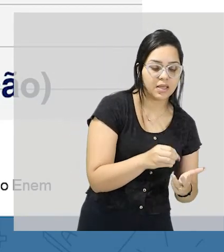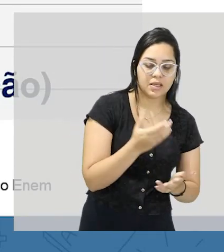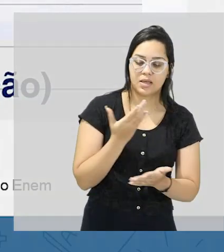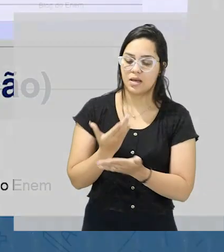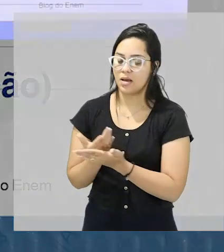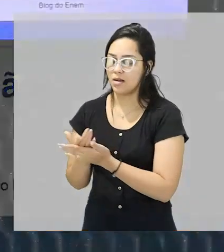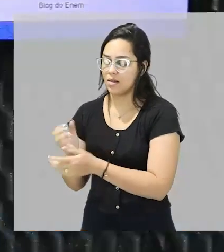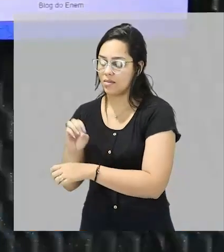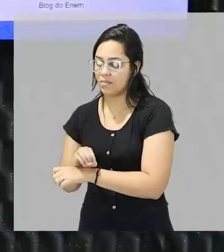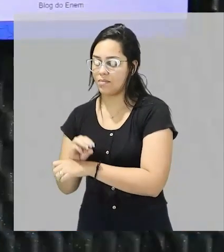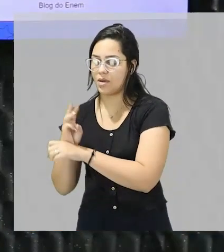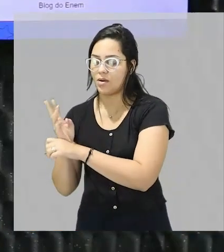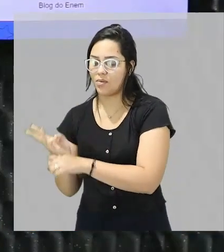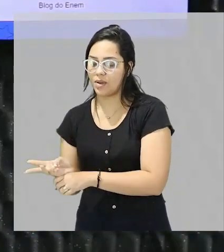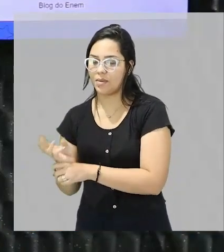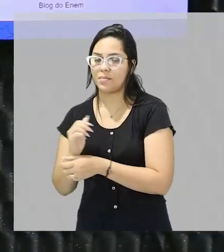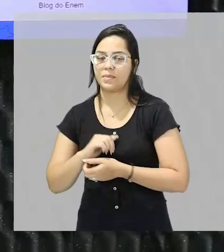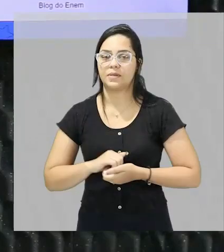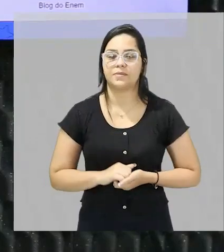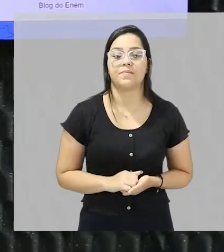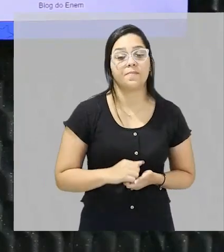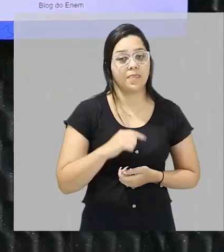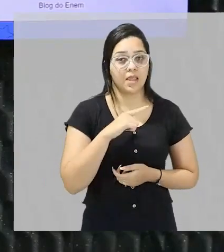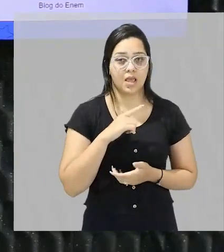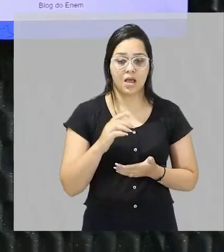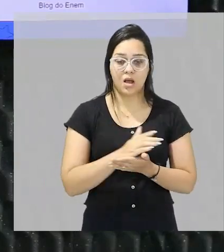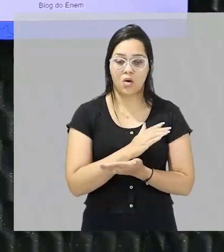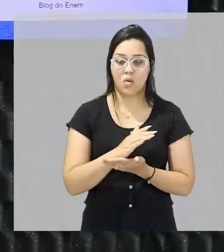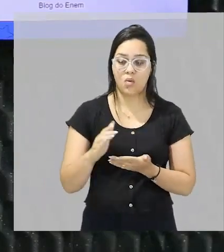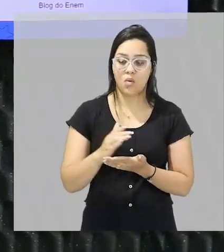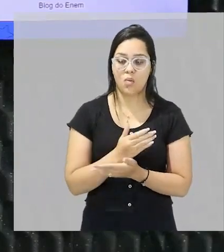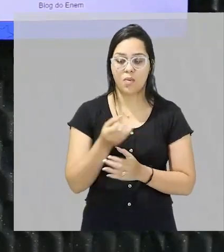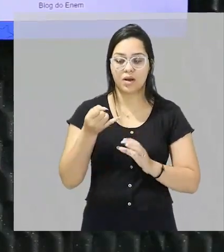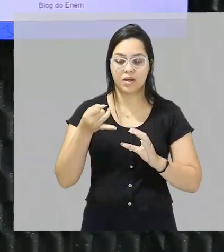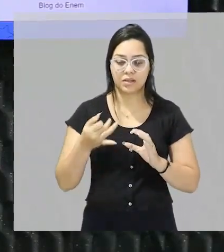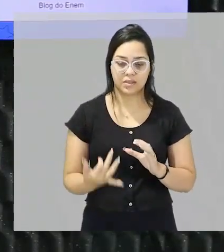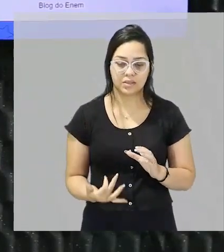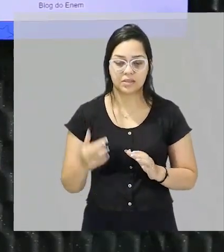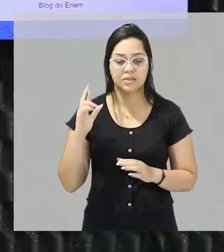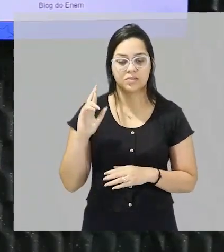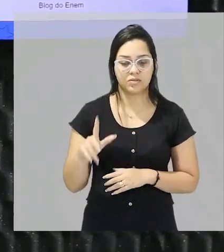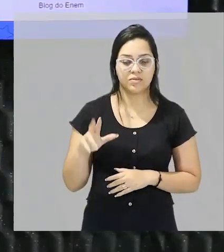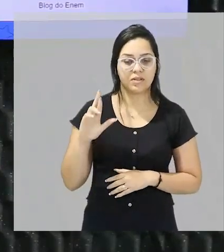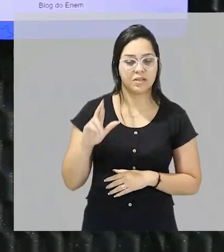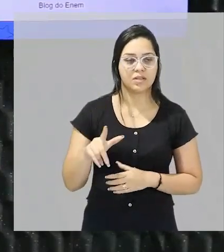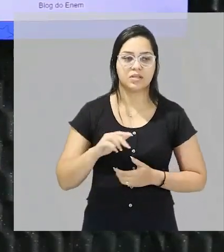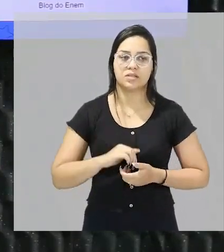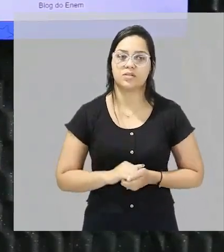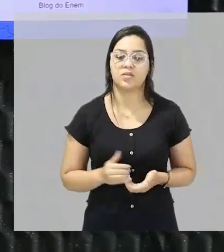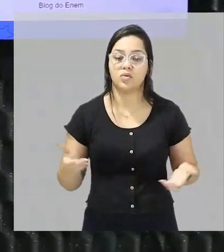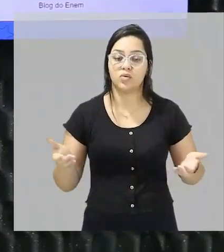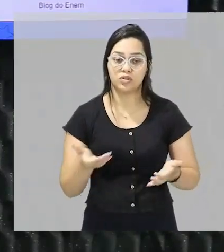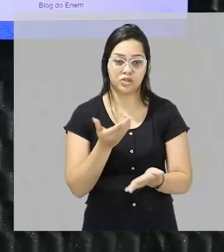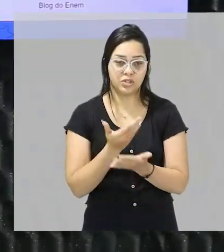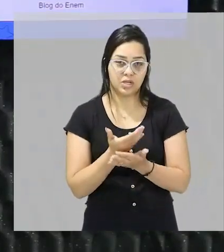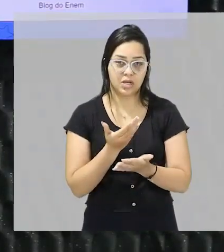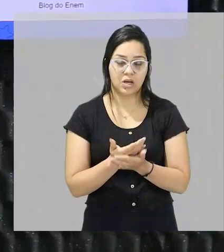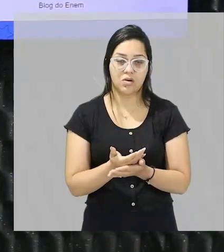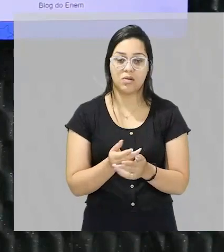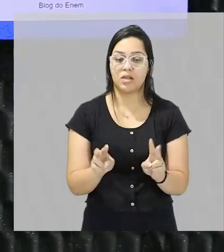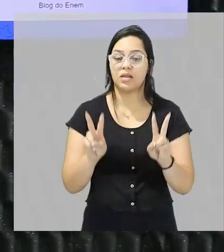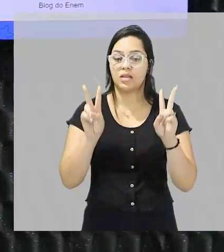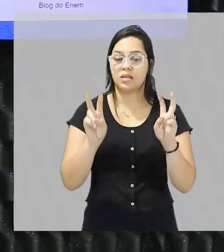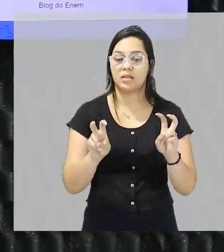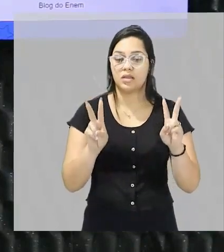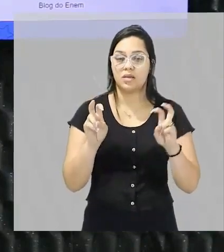está voltada para o PAS UEMA, pois temos algumas características que diferem esses exames. Na aula de hoje nós vamos falar um pouco